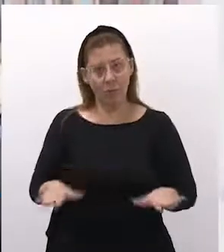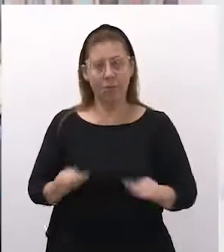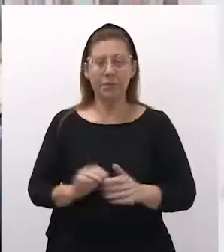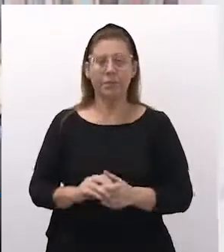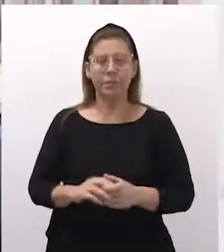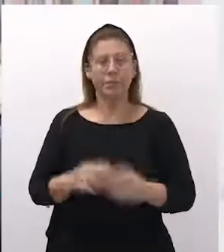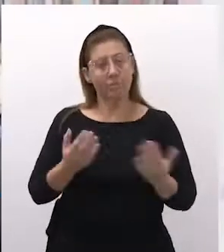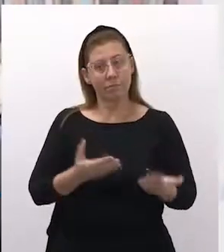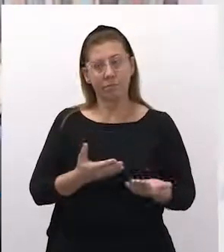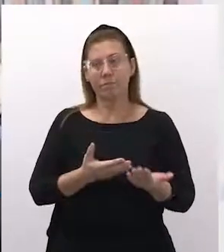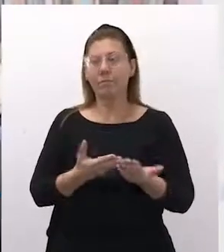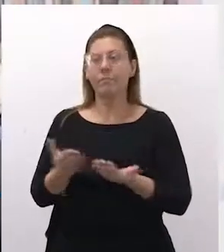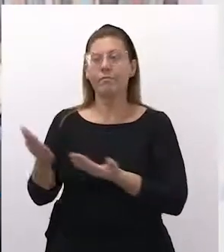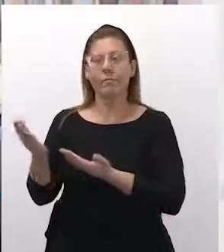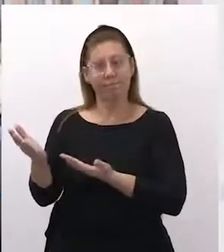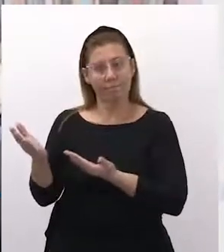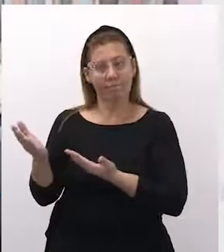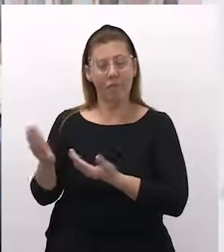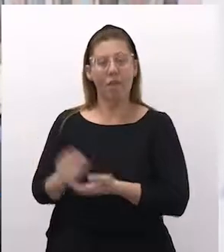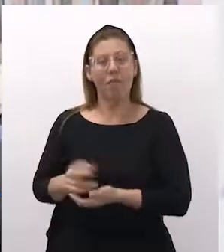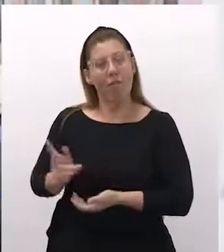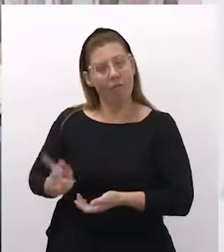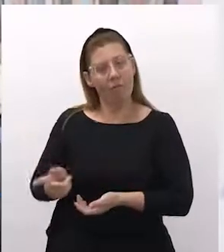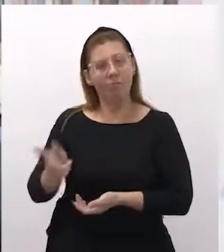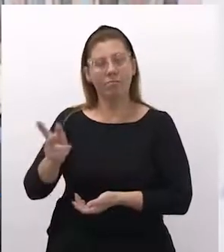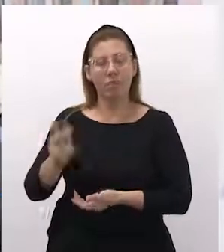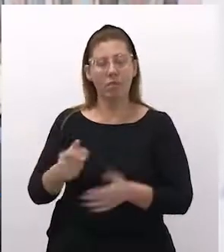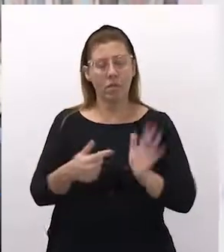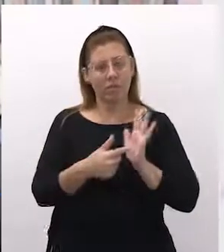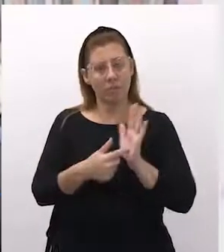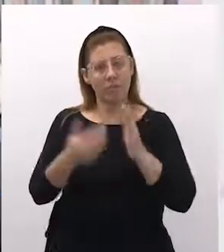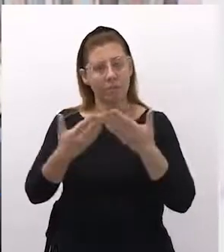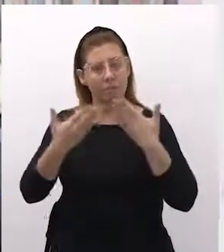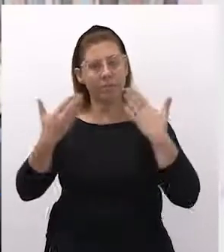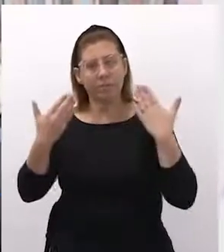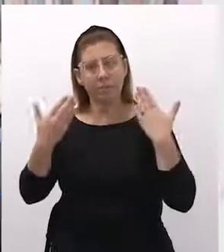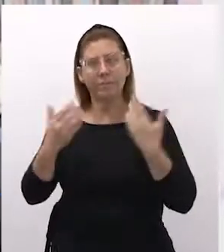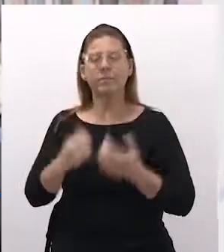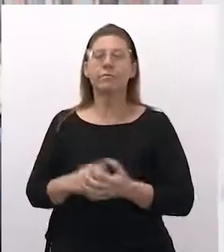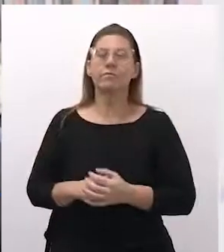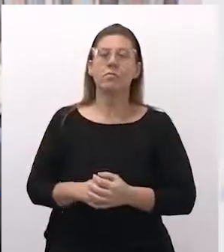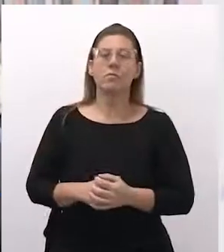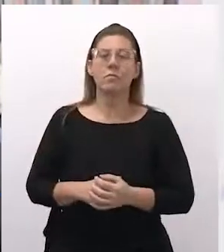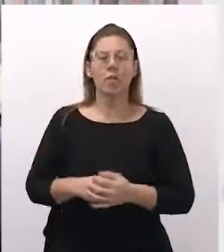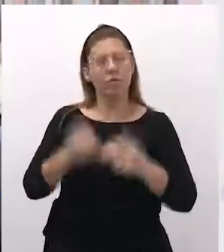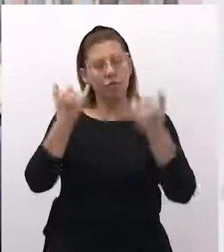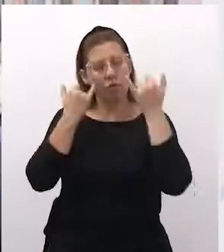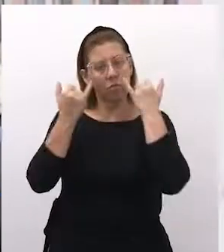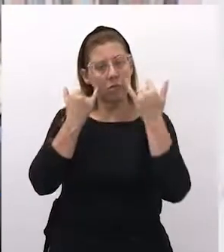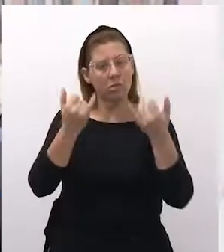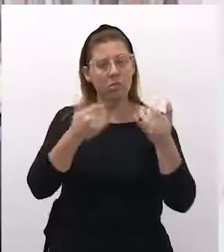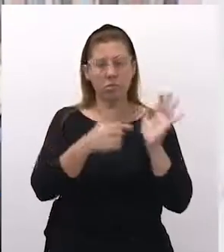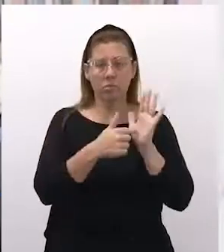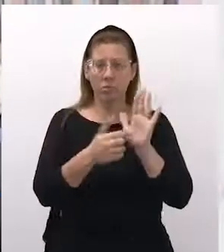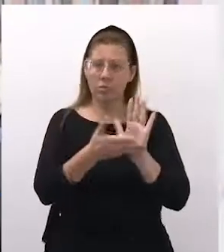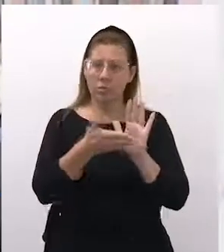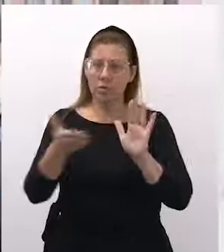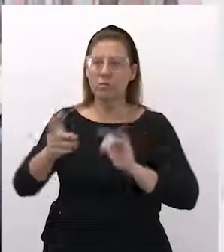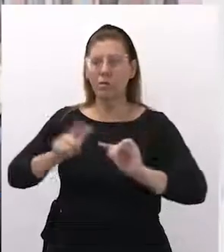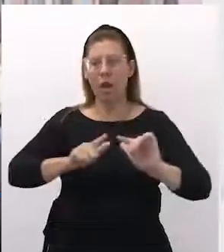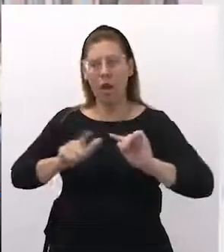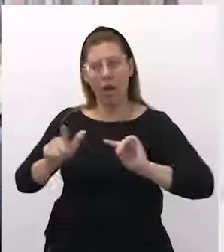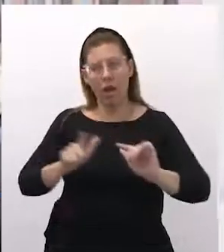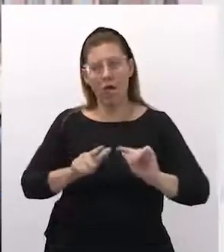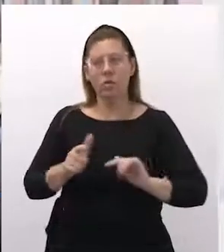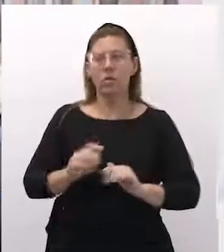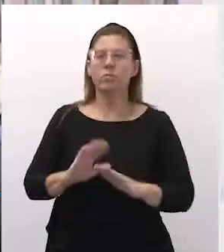passar a palavra para a doutora Gabriela, né, para que ela, de novo, se apresente, né, e passe um pouco mais de informações sobre o seu trabalho, bem